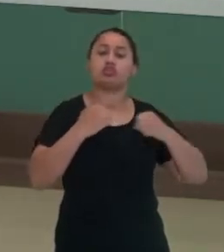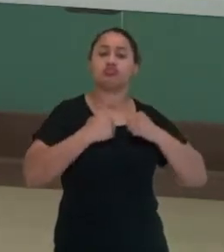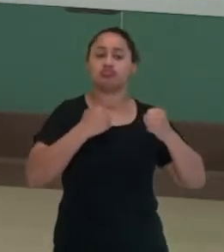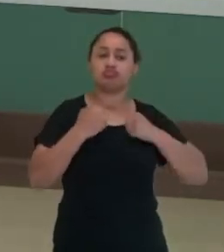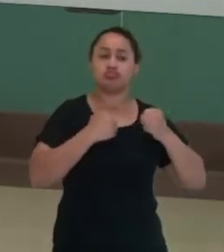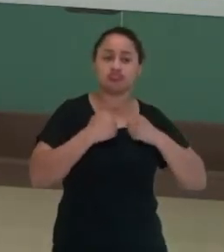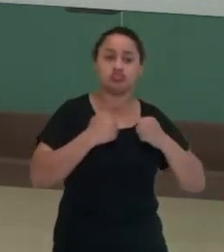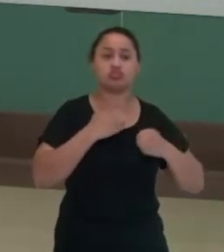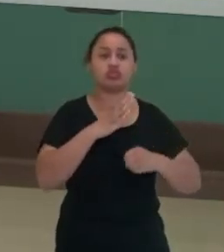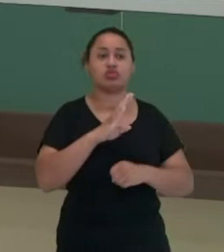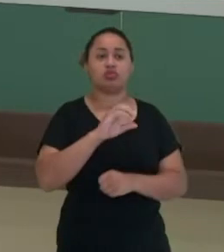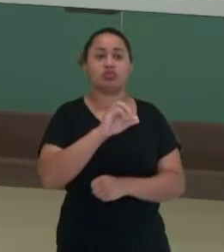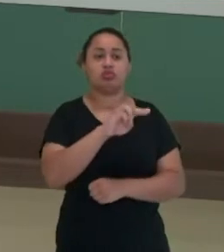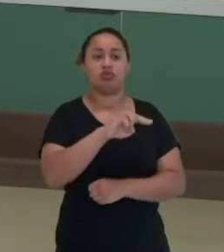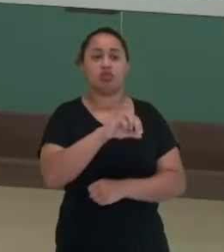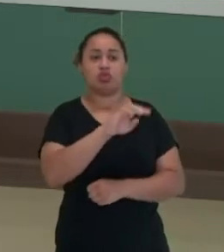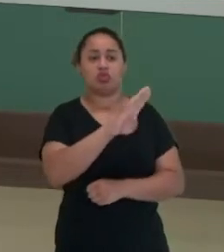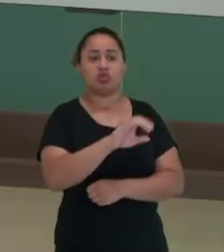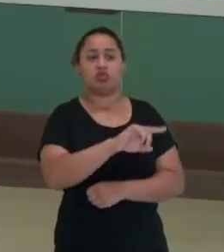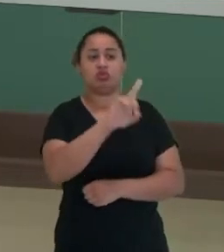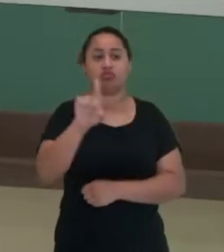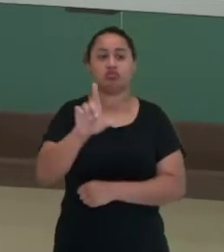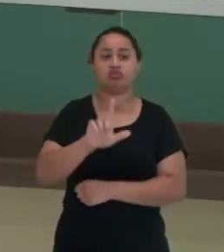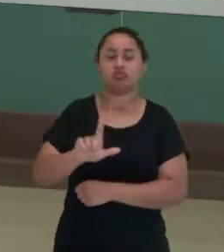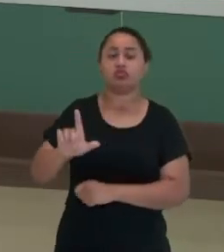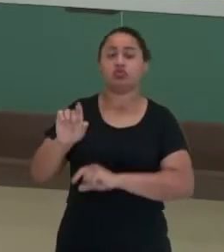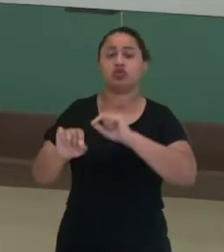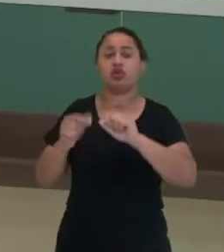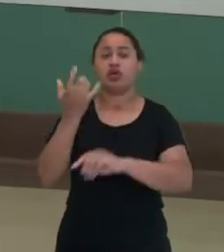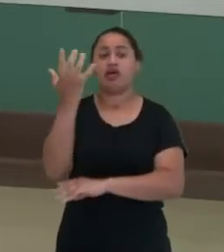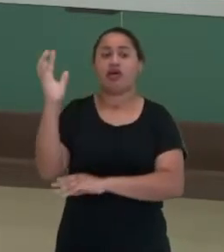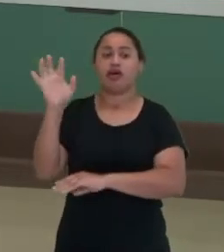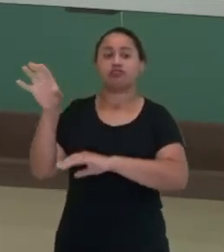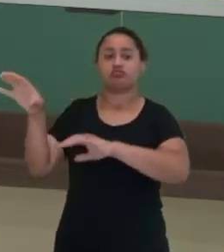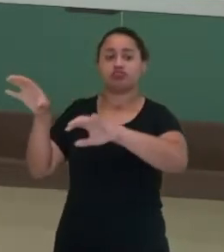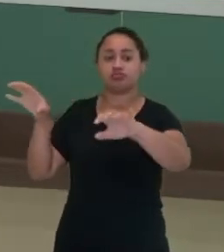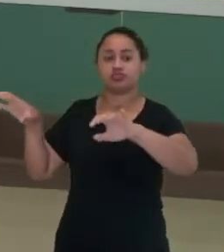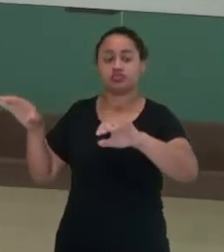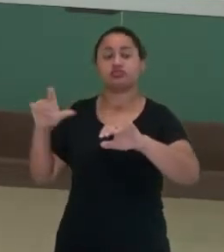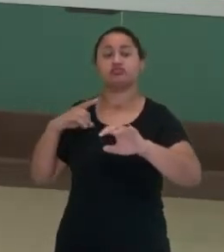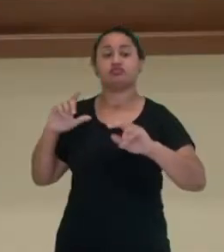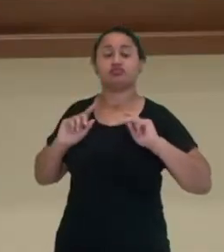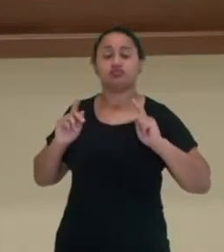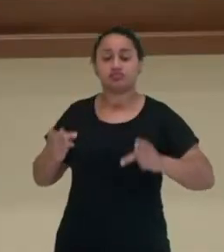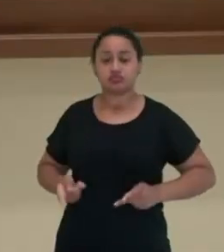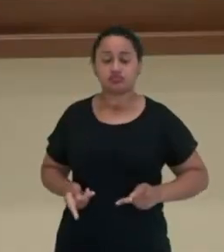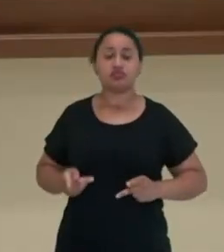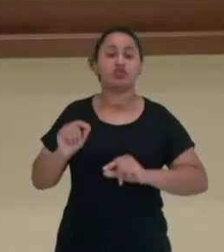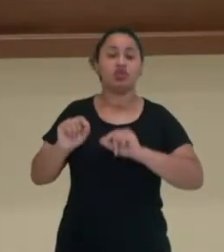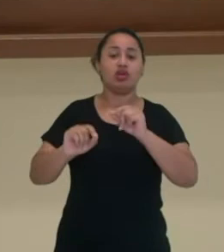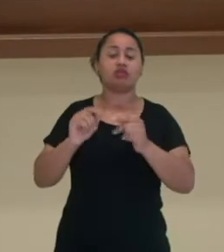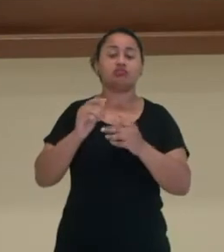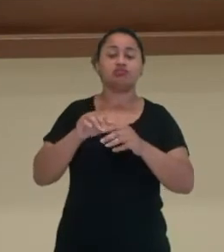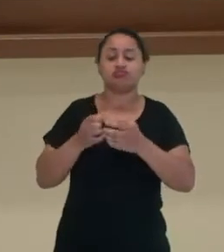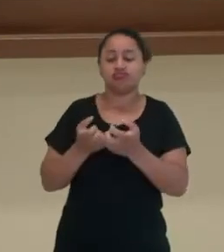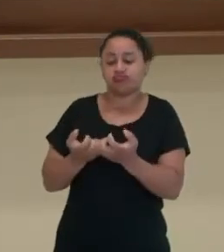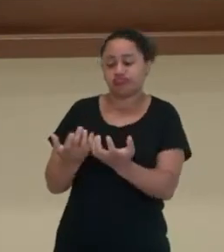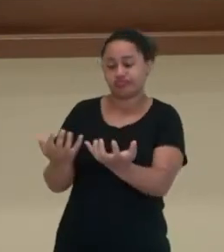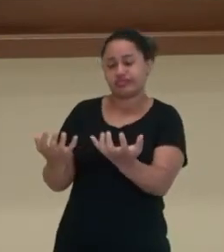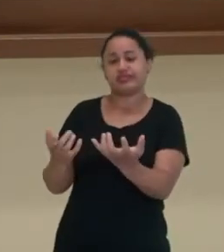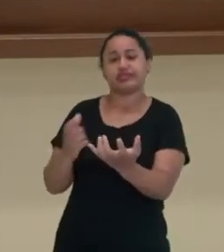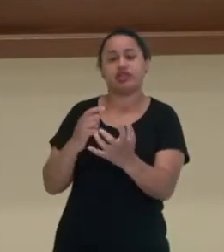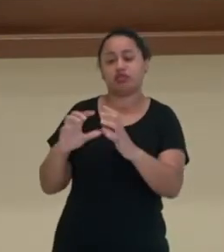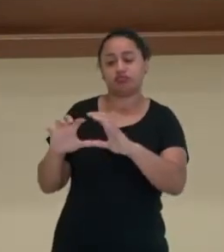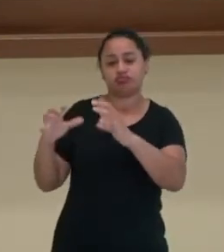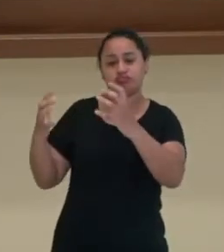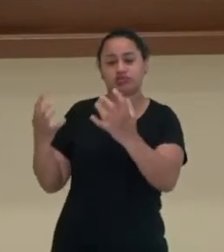bonobos, e no leste, árvores espaçadas nas savanas com os humanos, ou seja, vegetação mais rasteira, com arbustos